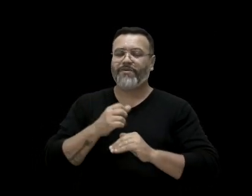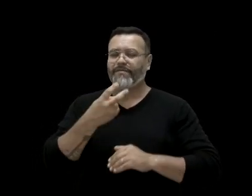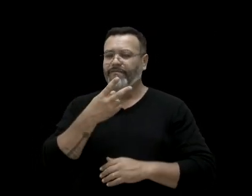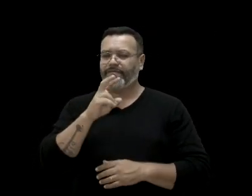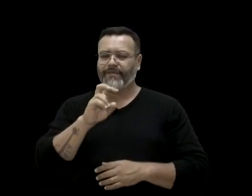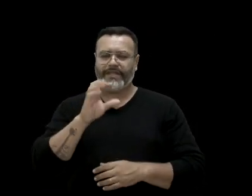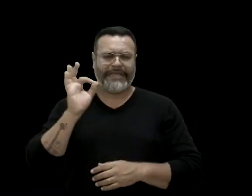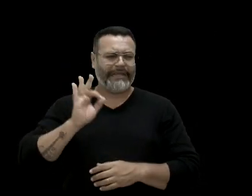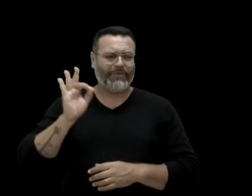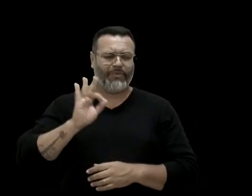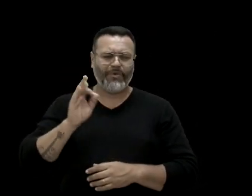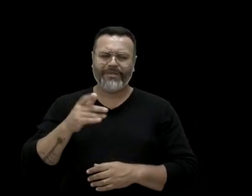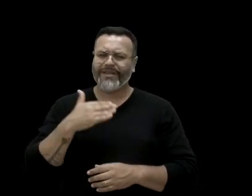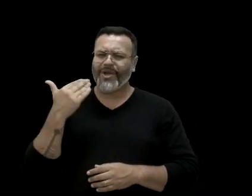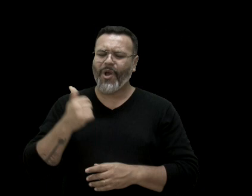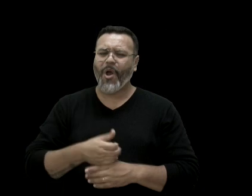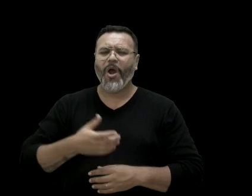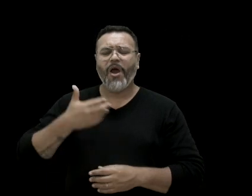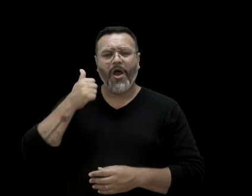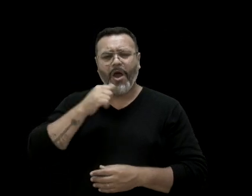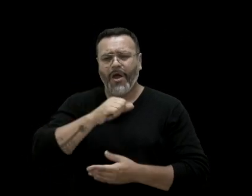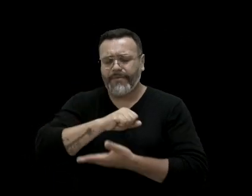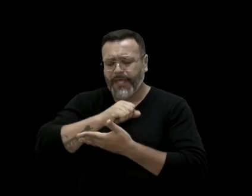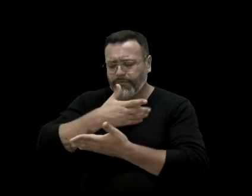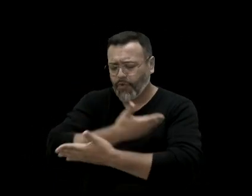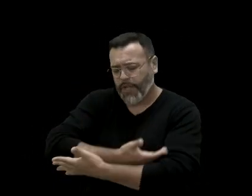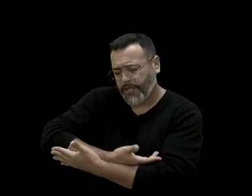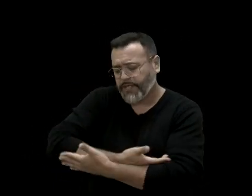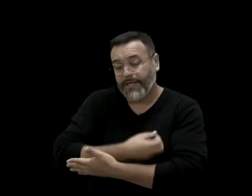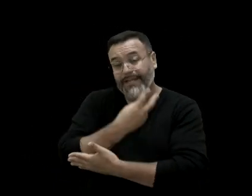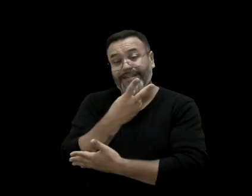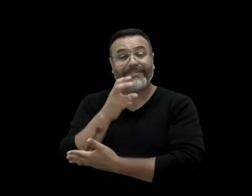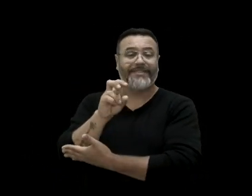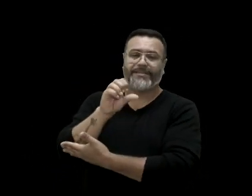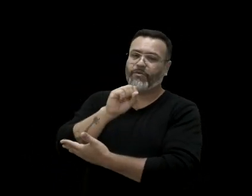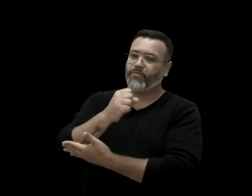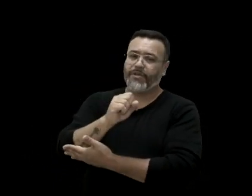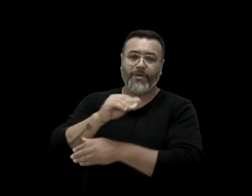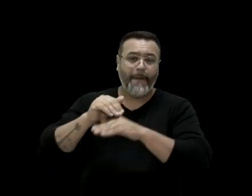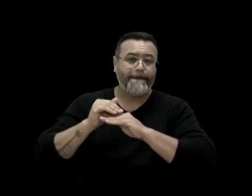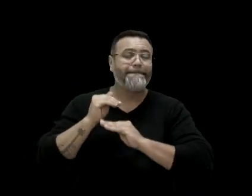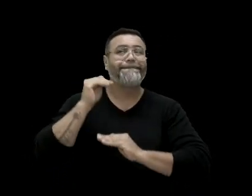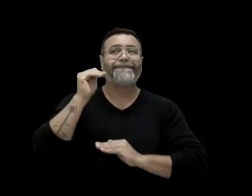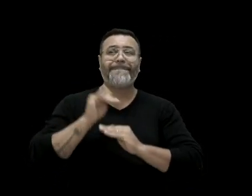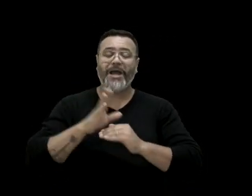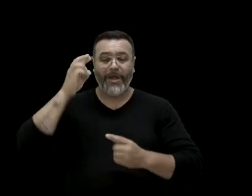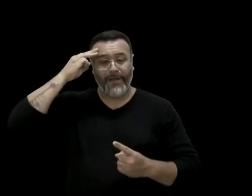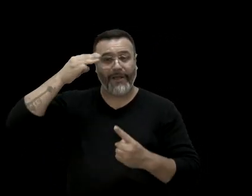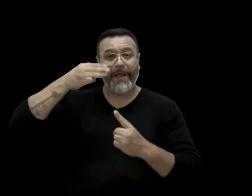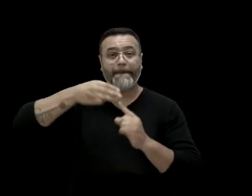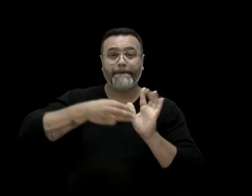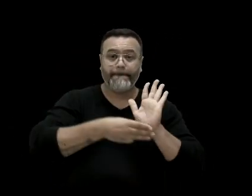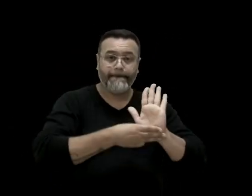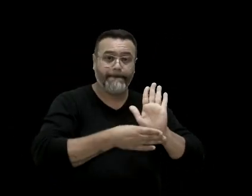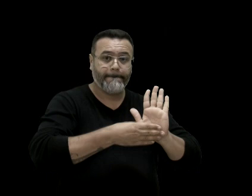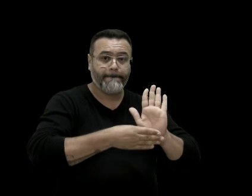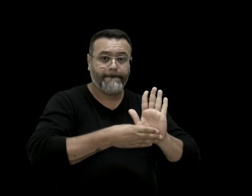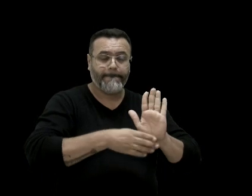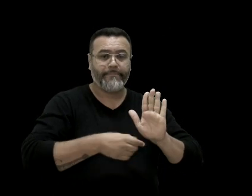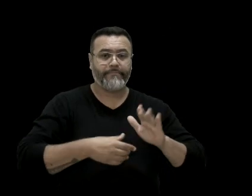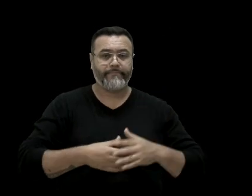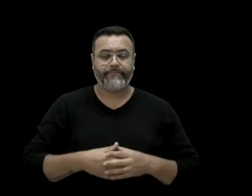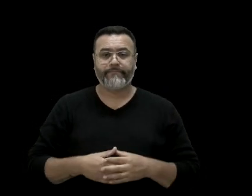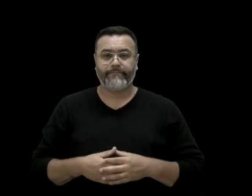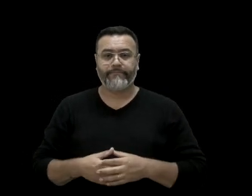óbitos maternos e 258% maior do que a meta proposta. A maioria dessas